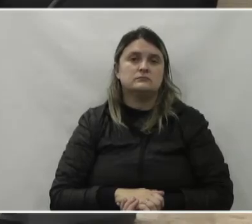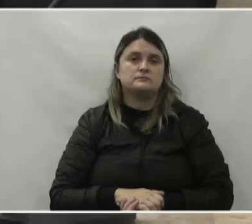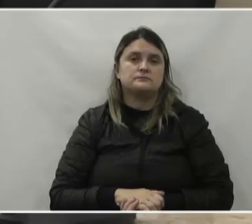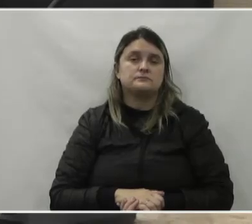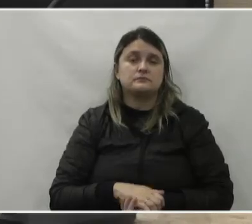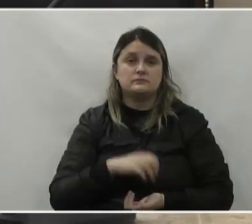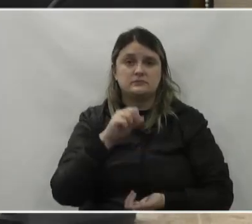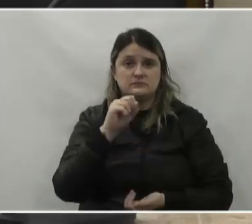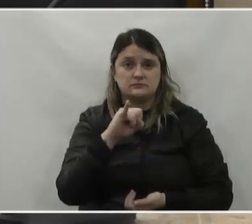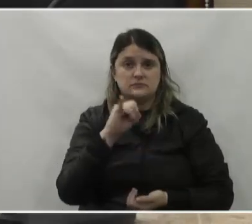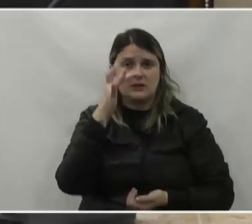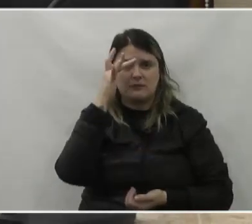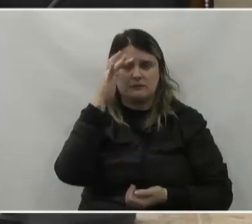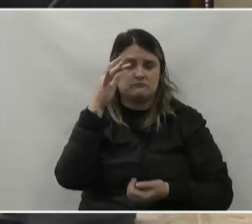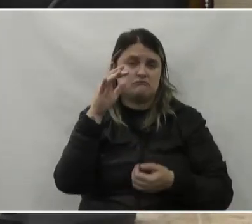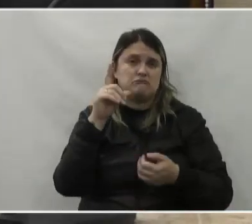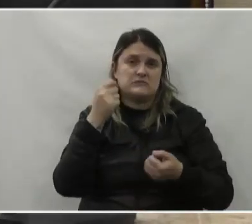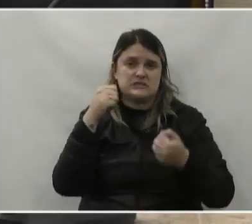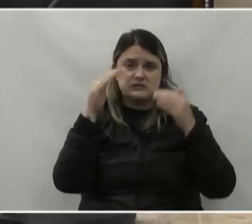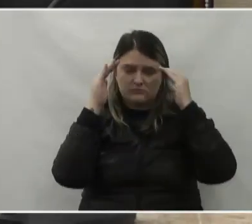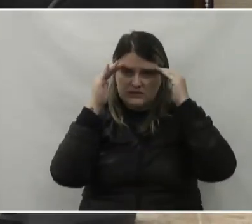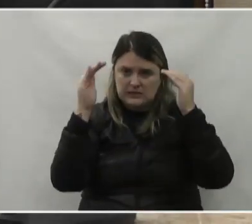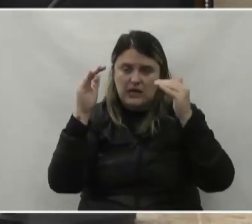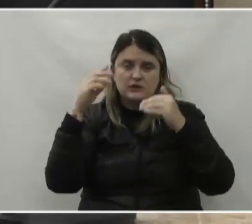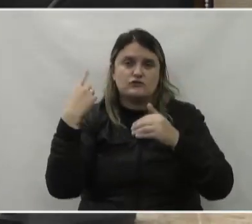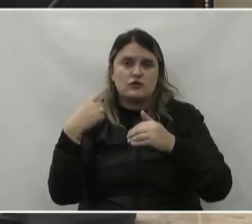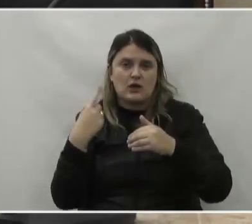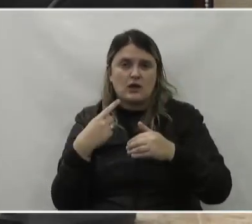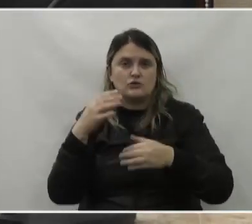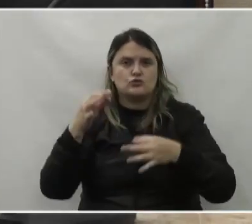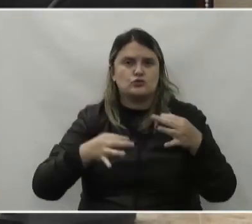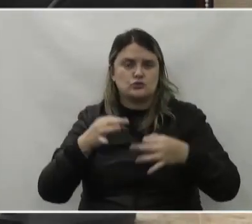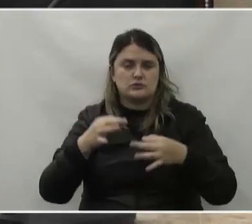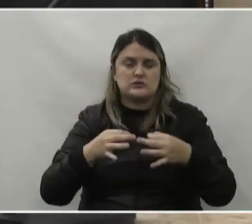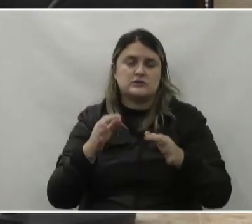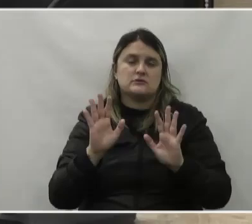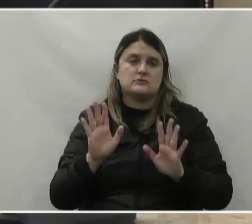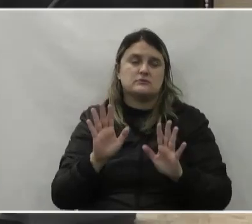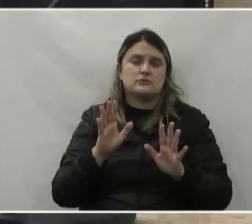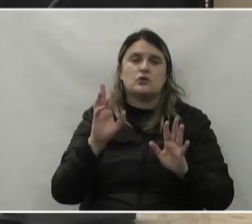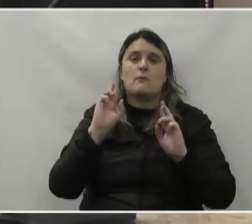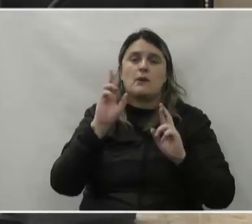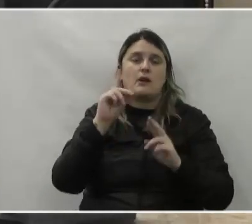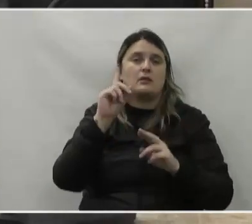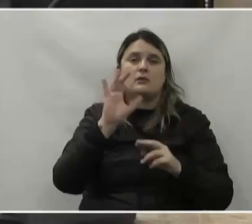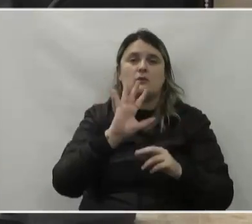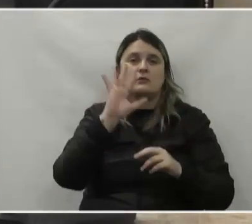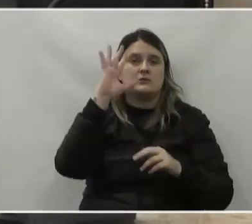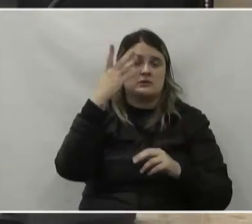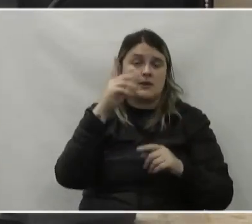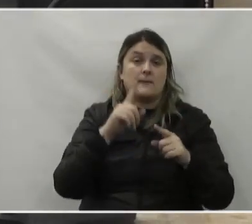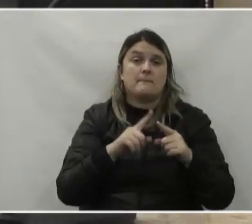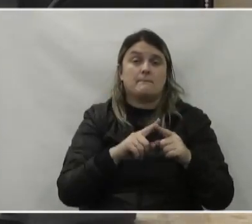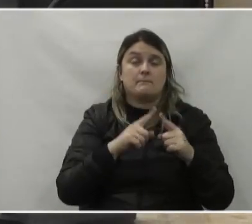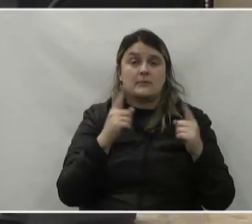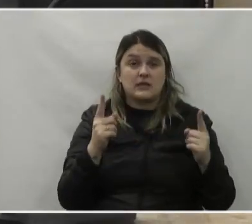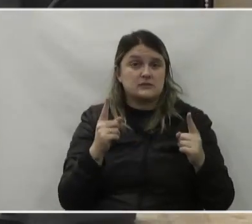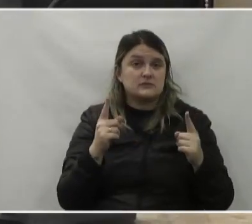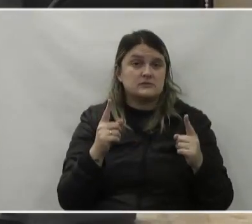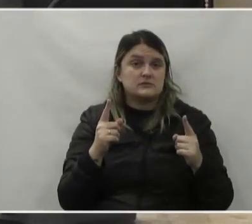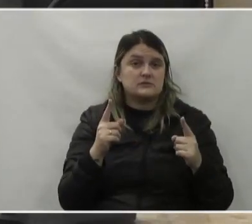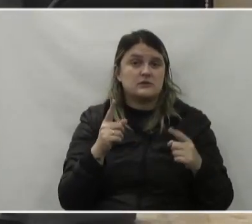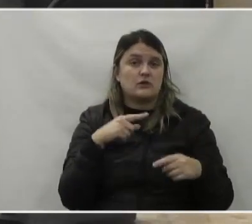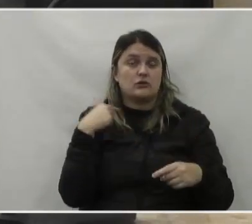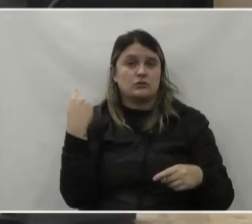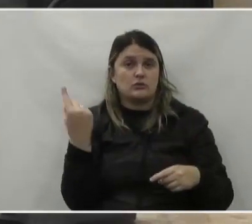alguma decisão judicial, enfim. Uma suposição aqui. Espero que não aconteça, né? Mas que